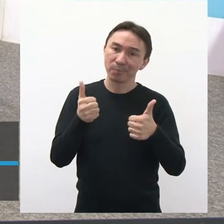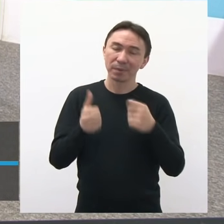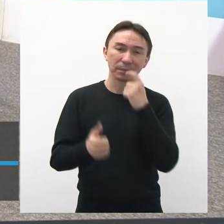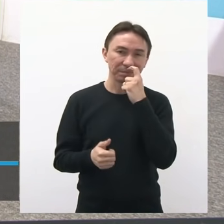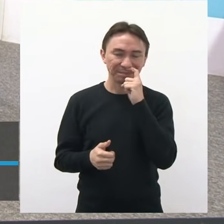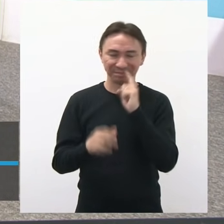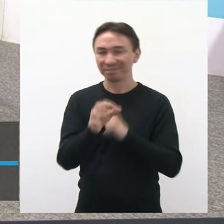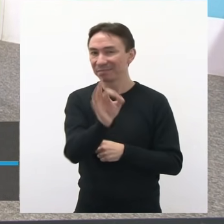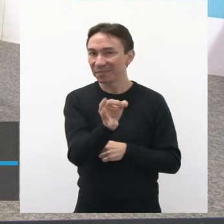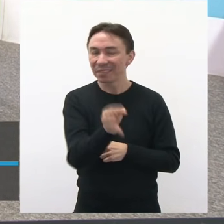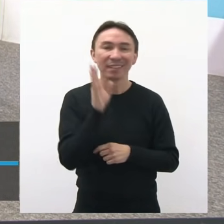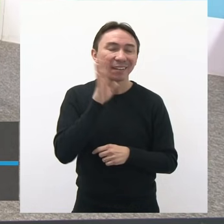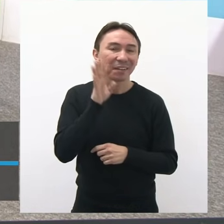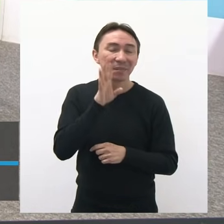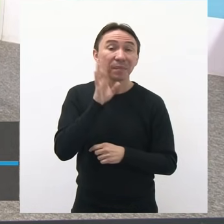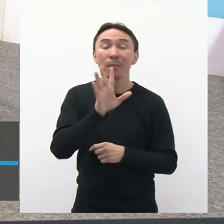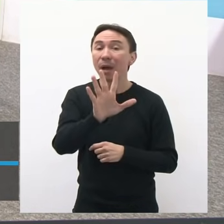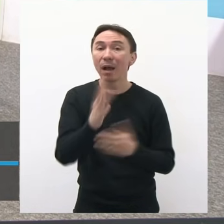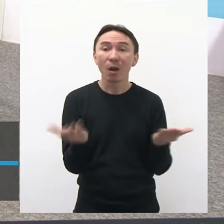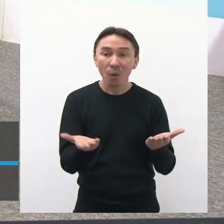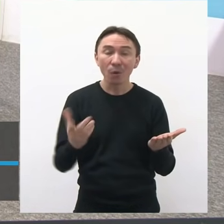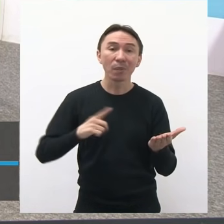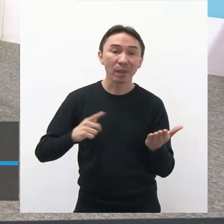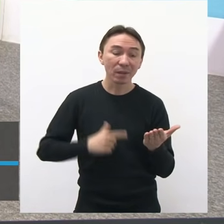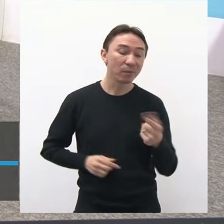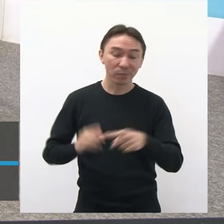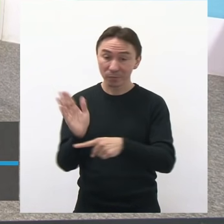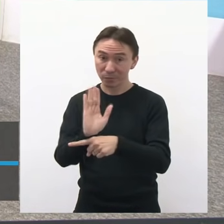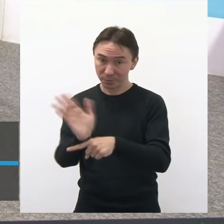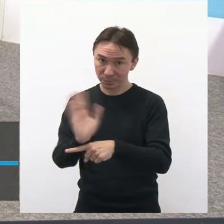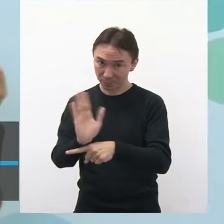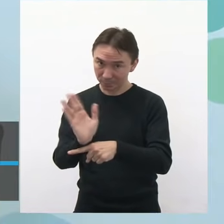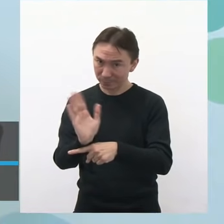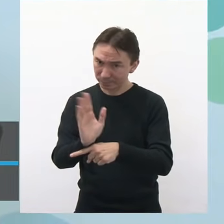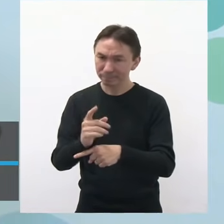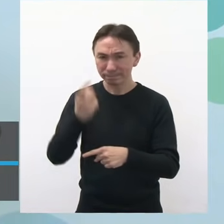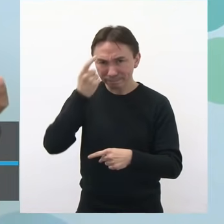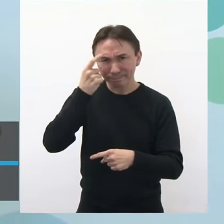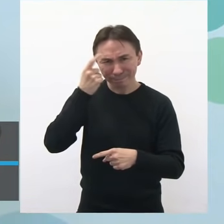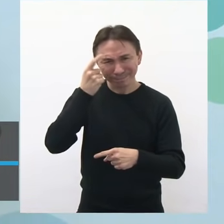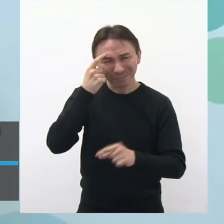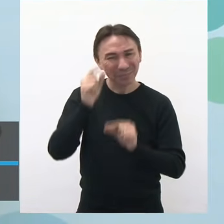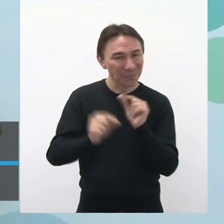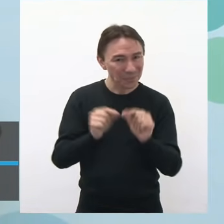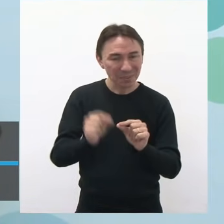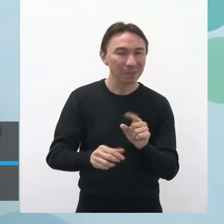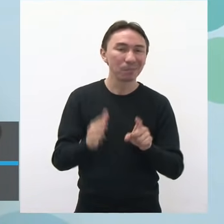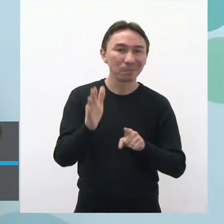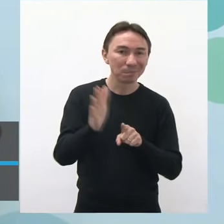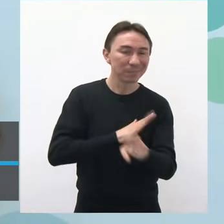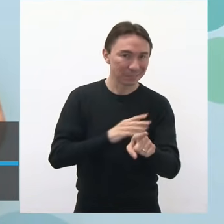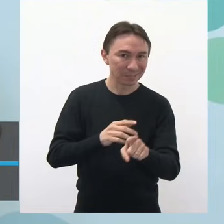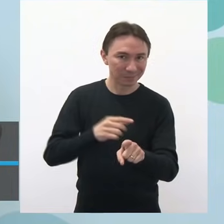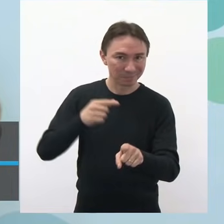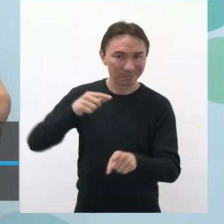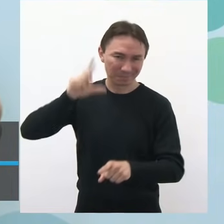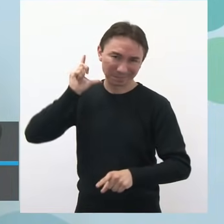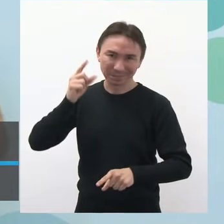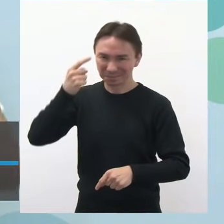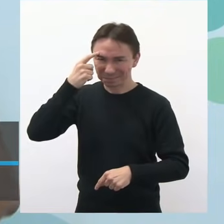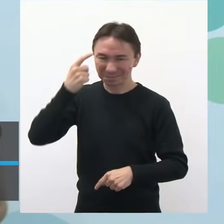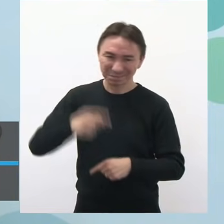agora, nós teremos um videozinho pensando aí na nossa pergunta anterior. Aí nós vamos assistir o vídeo